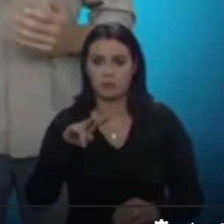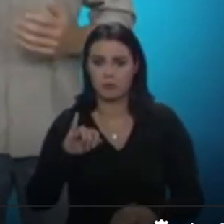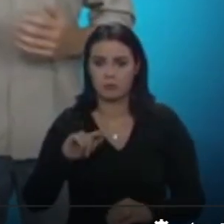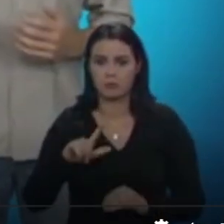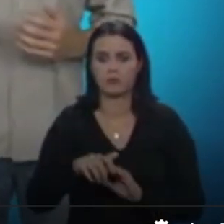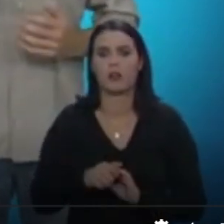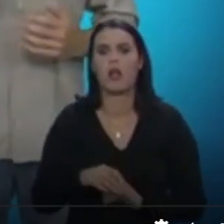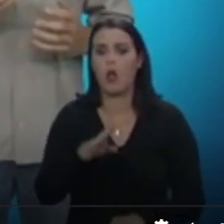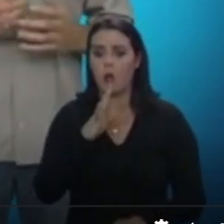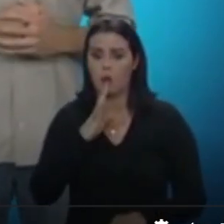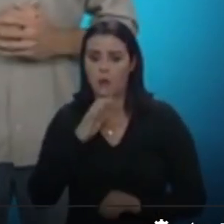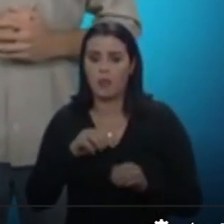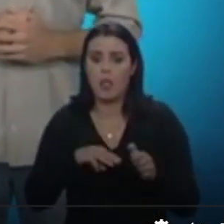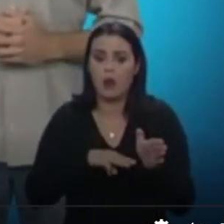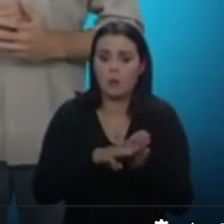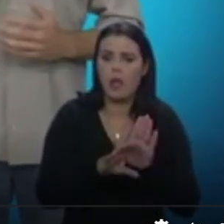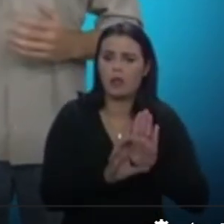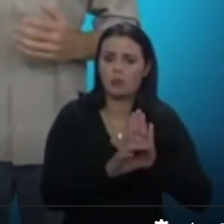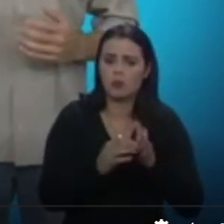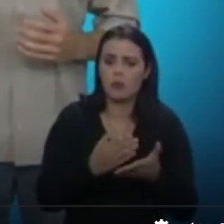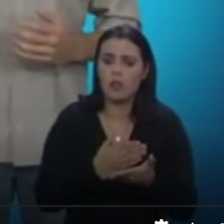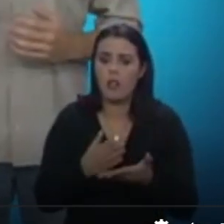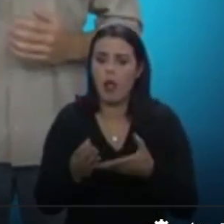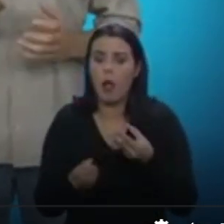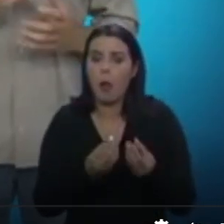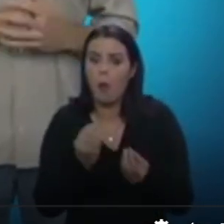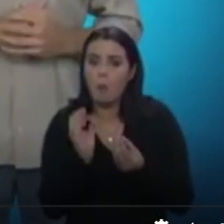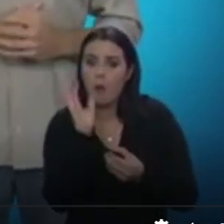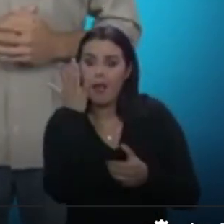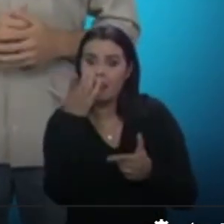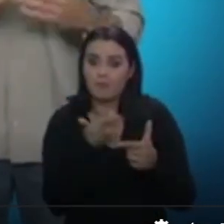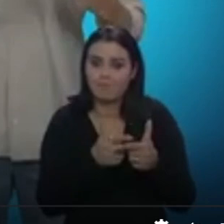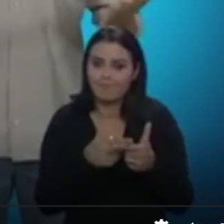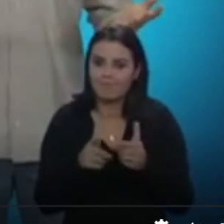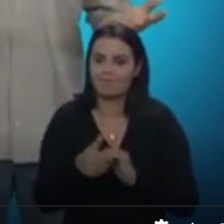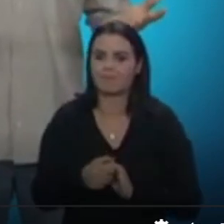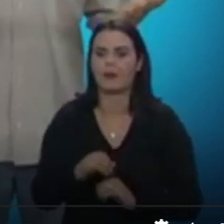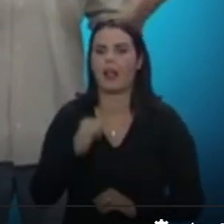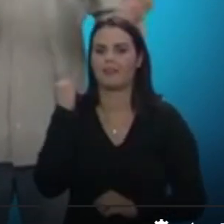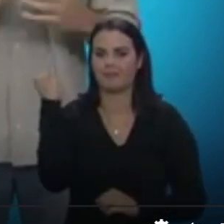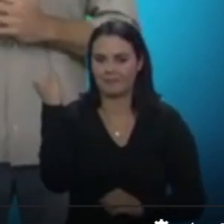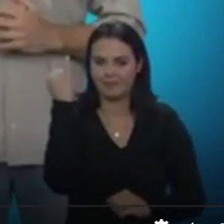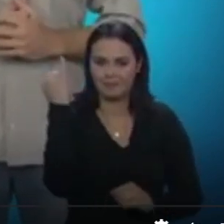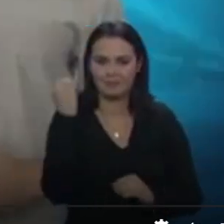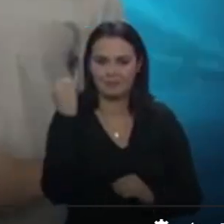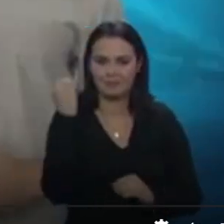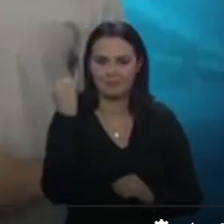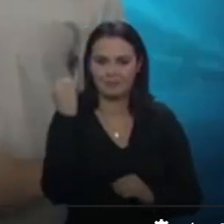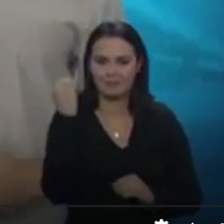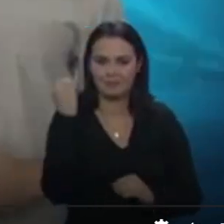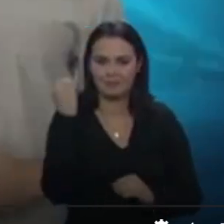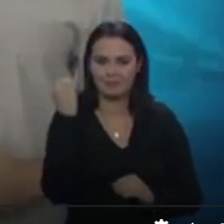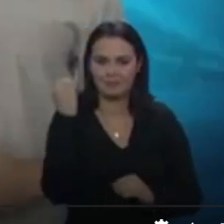conceitos e princípios de resolução de problemas para dimensionar essas estruturas é fundamental para o engenheiro.